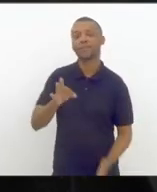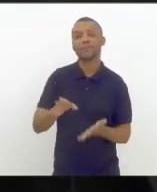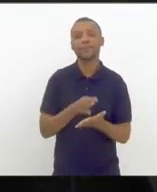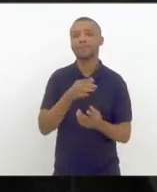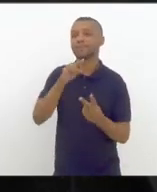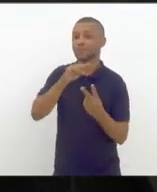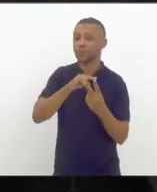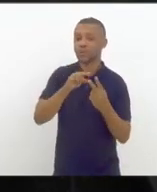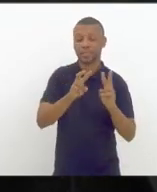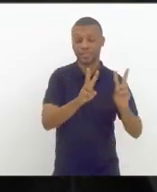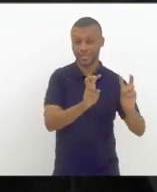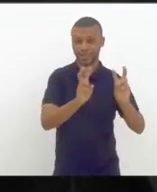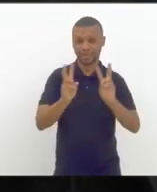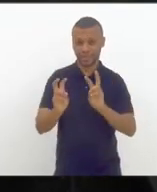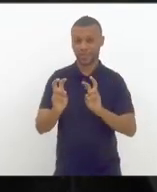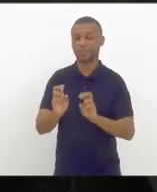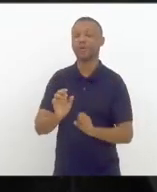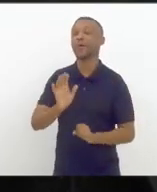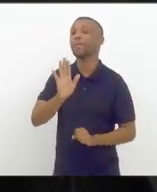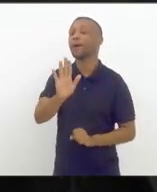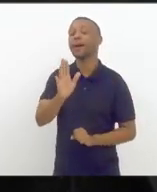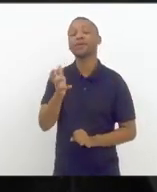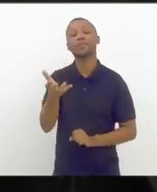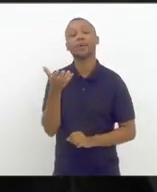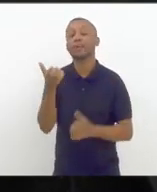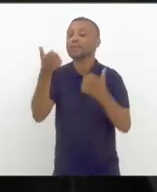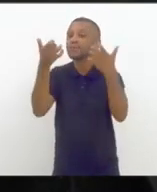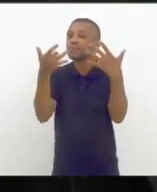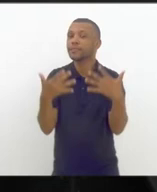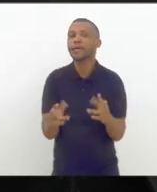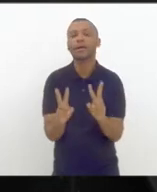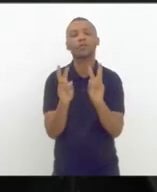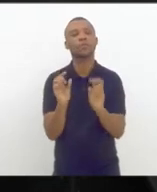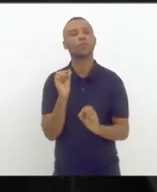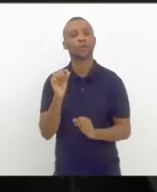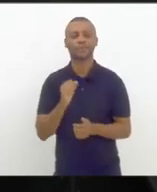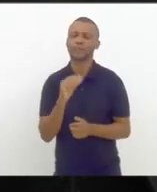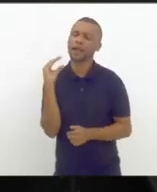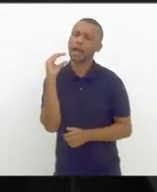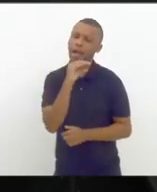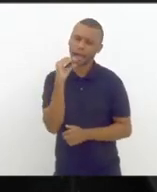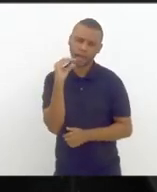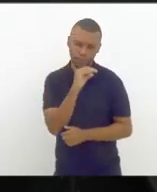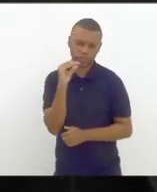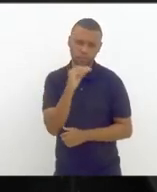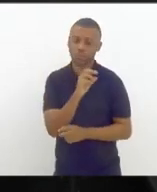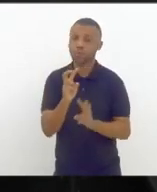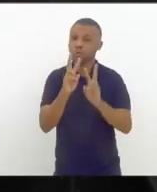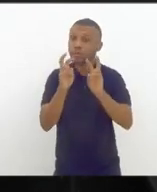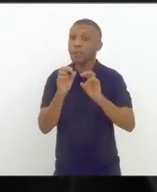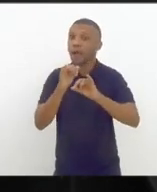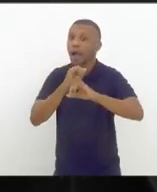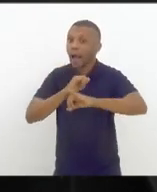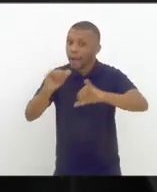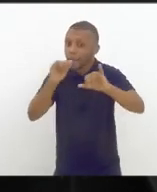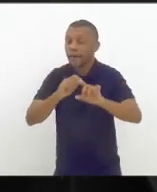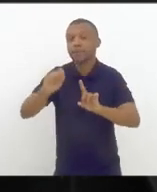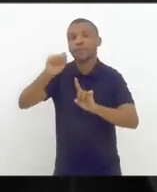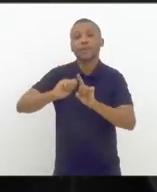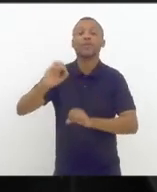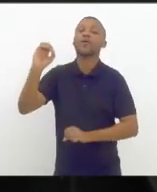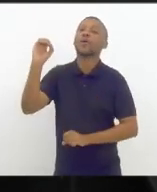dos temas mas quero te ajude falar também rapidamente da campanha do outubro rosa